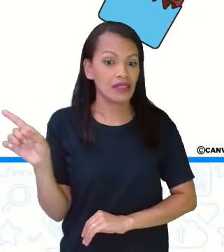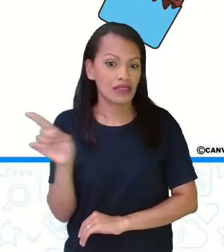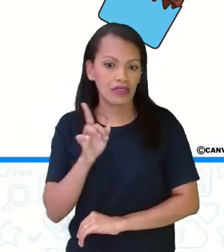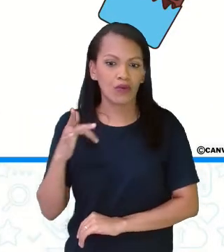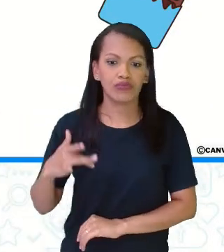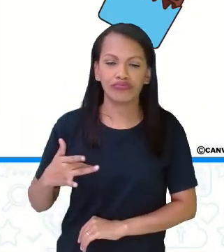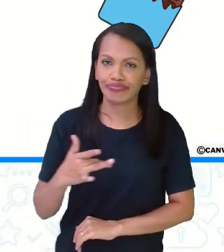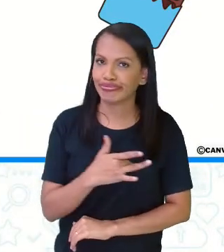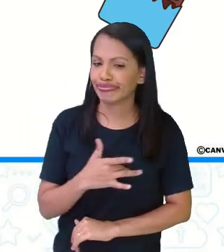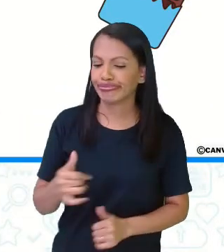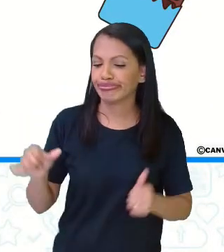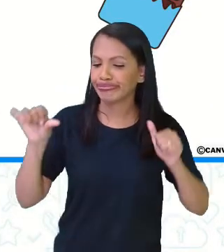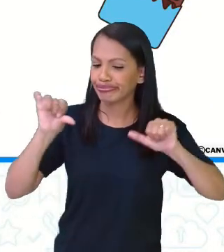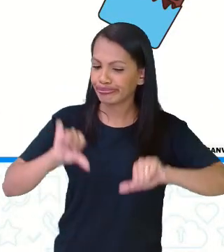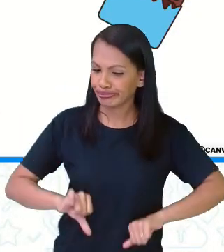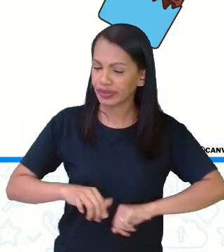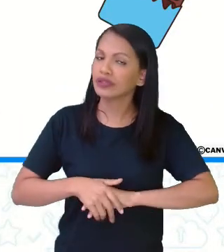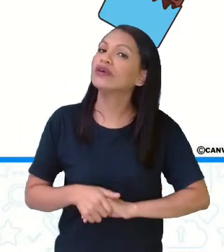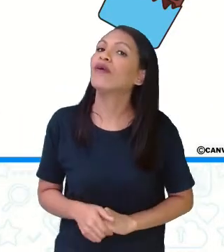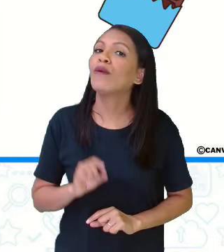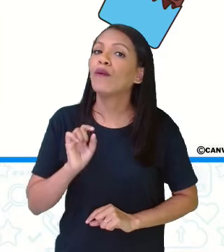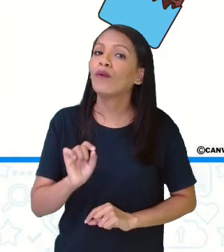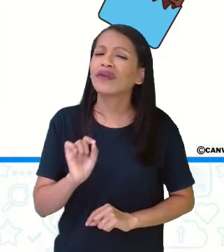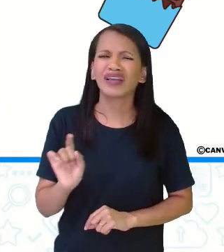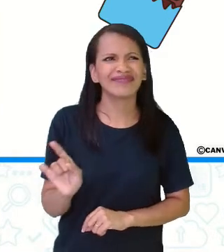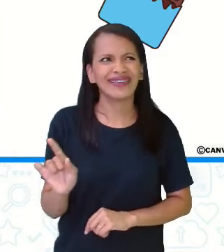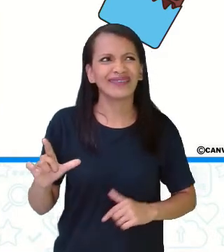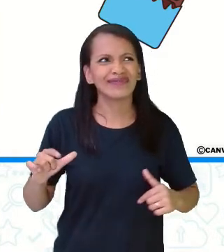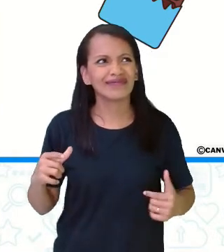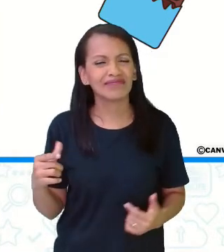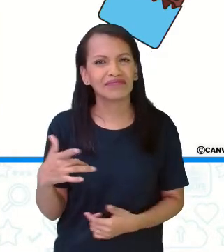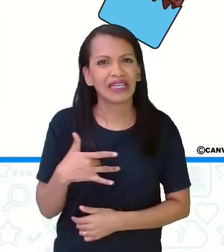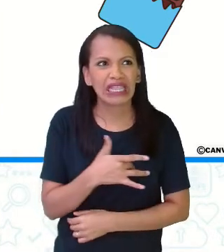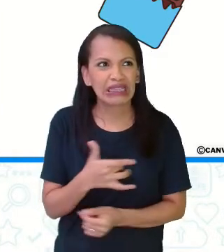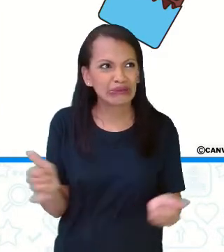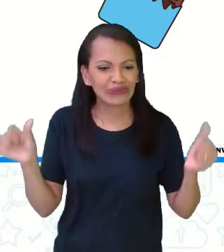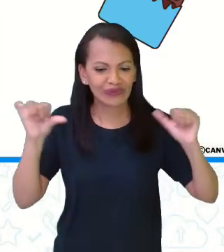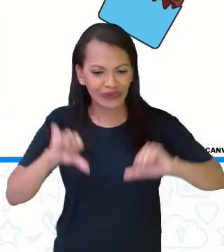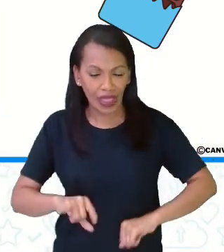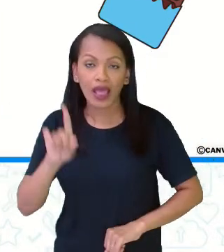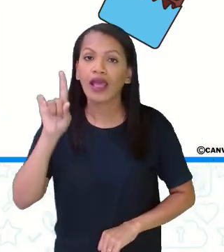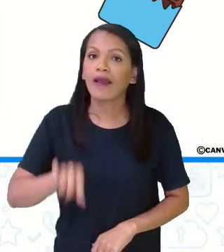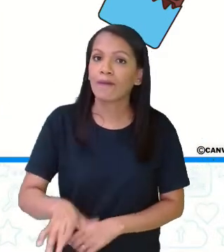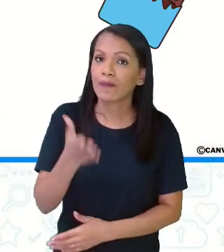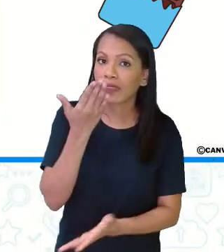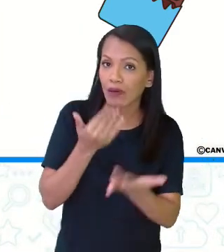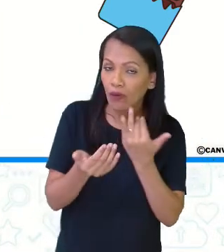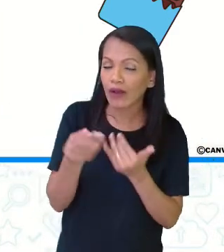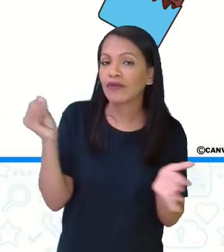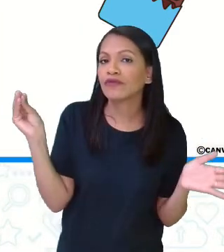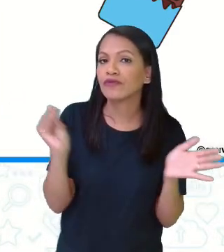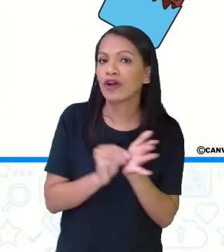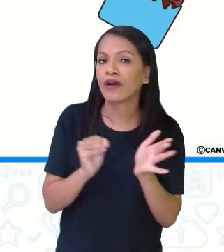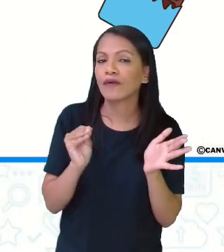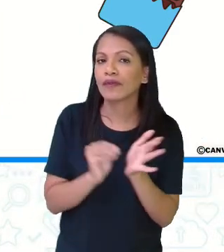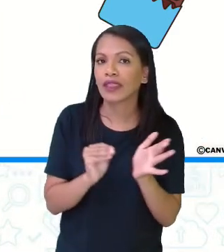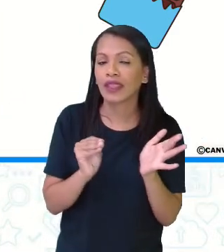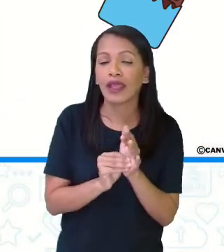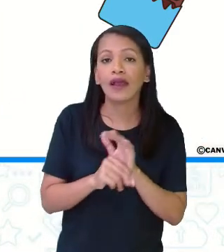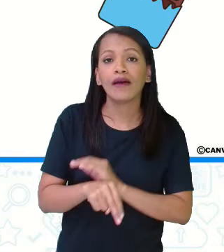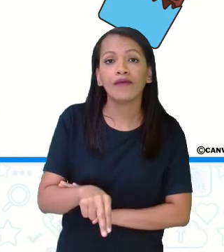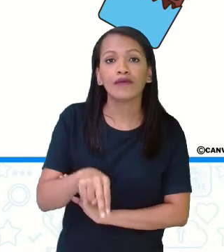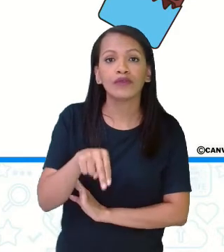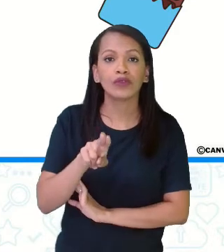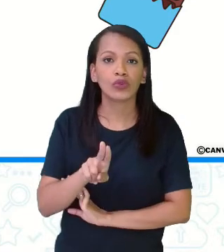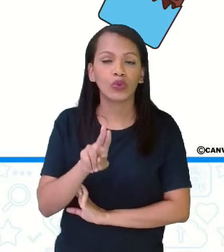saudáveis. Quando a gente fala em não saudável, o que é não saudável? É um alimento que falta nutrientes e